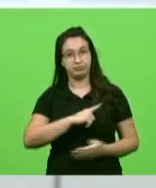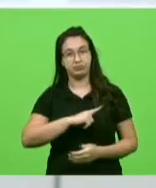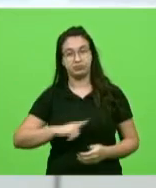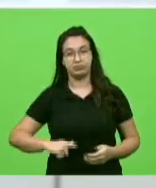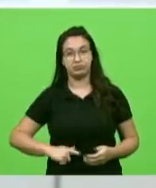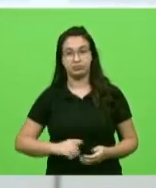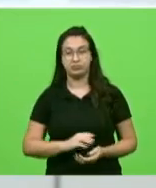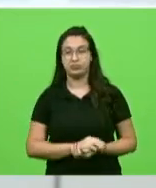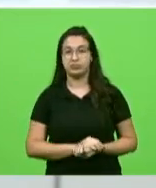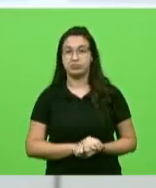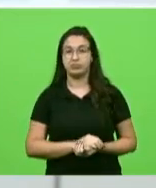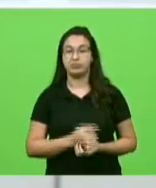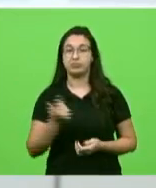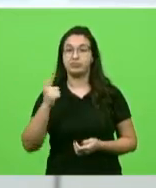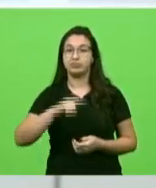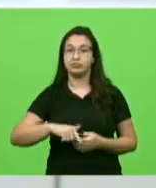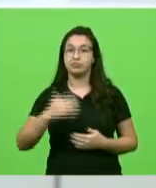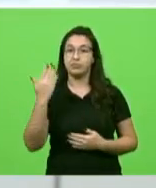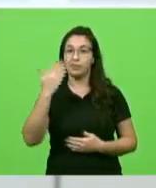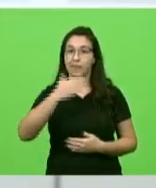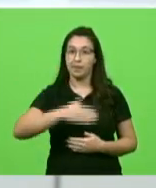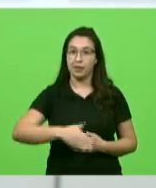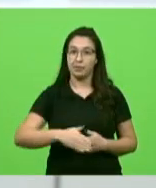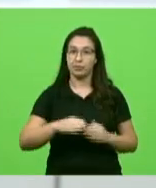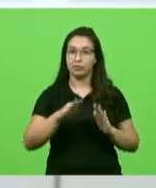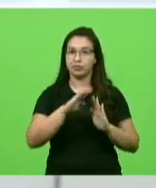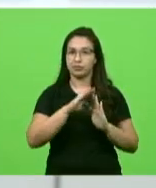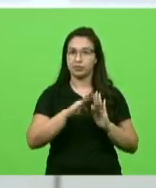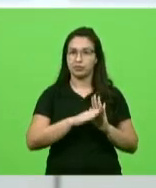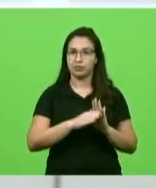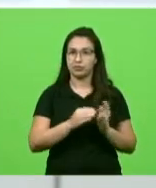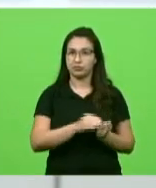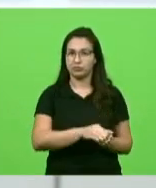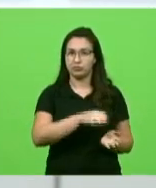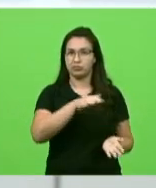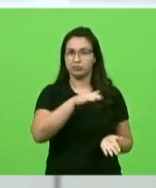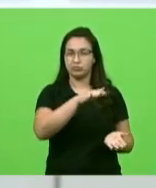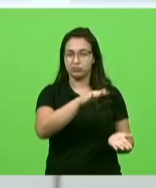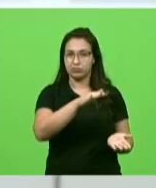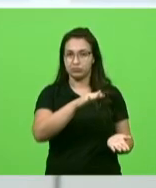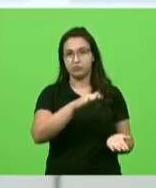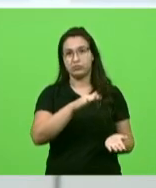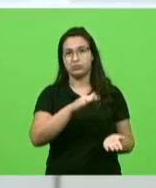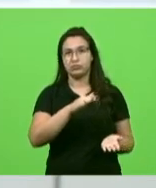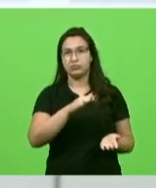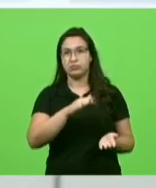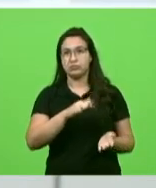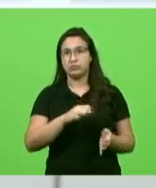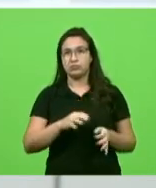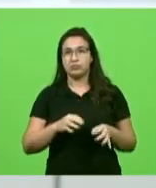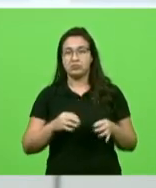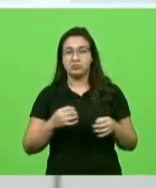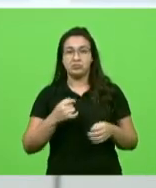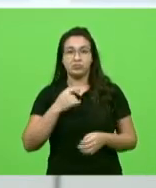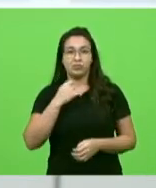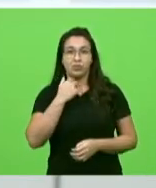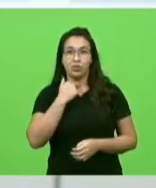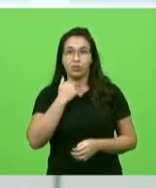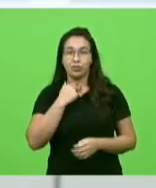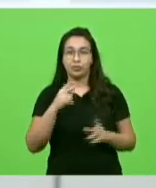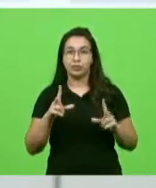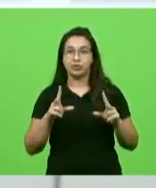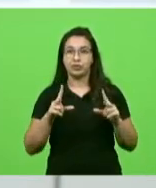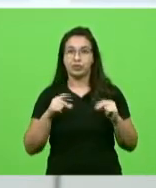contrário postam provas incontestes nos autos que refutam as condições iniciais de é inviável o